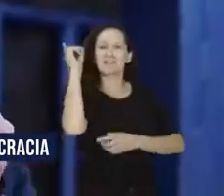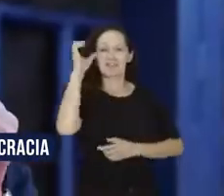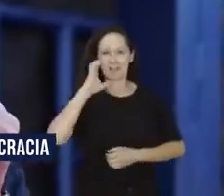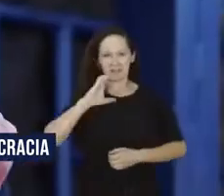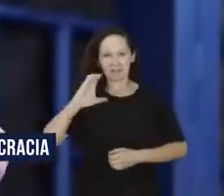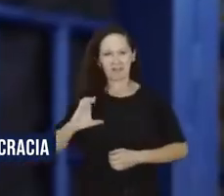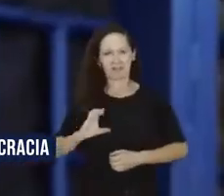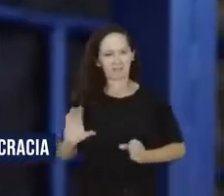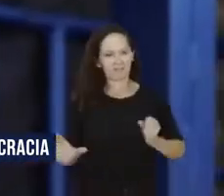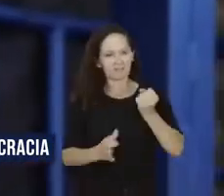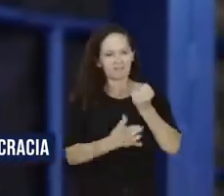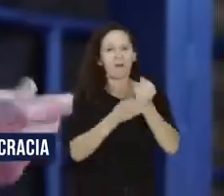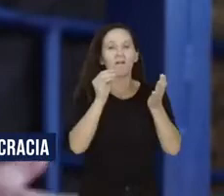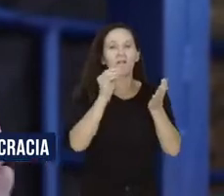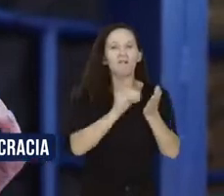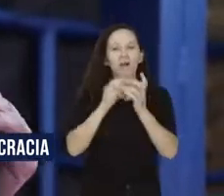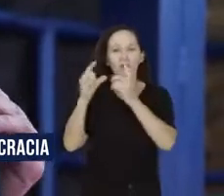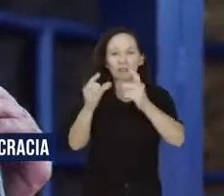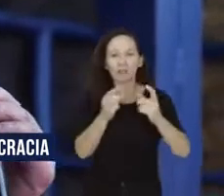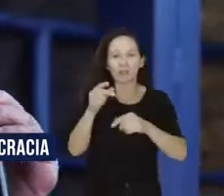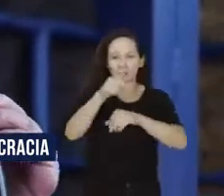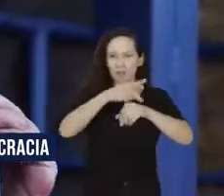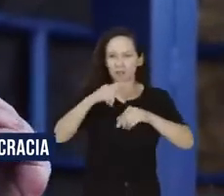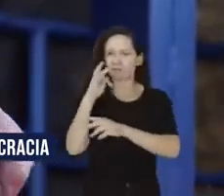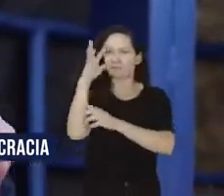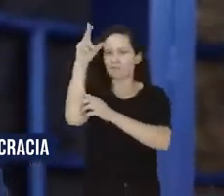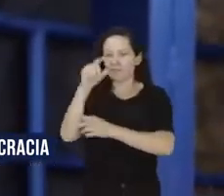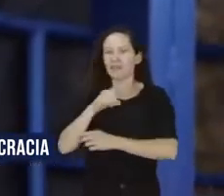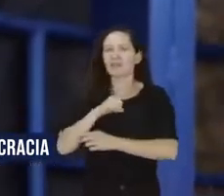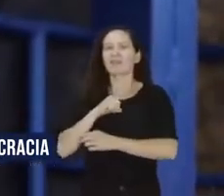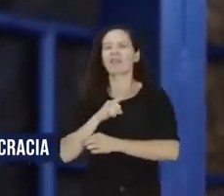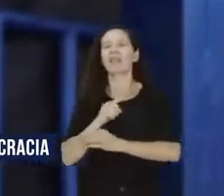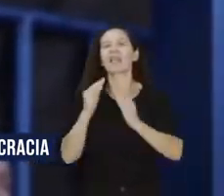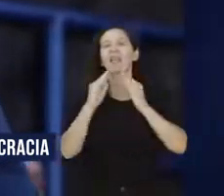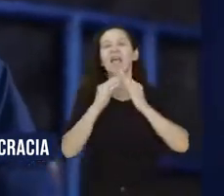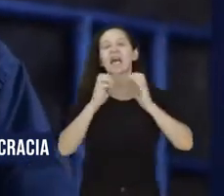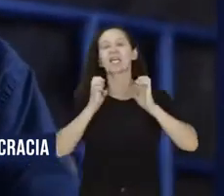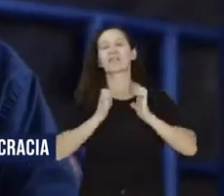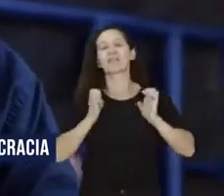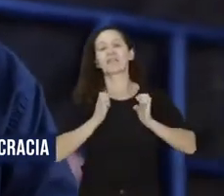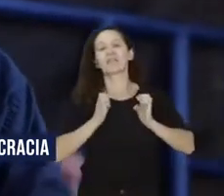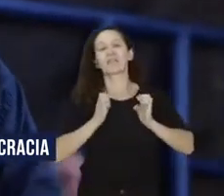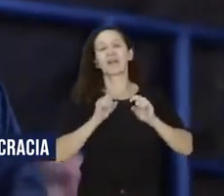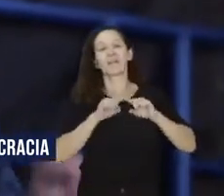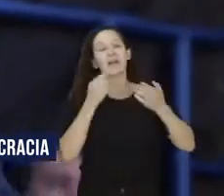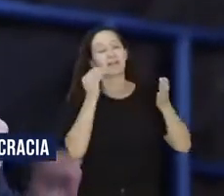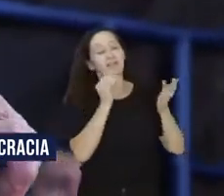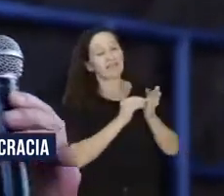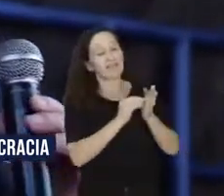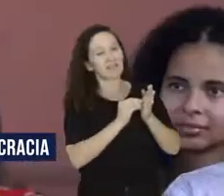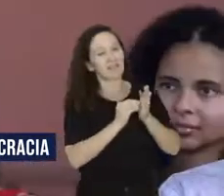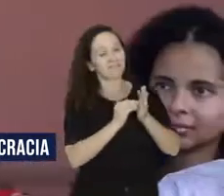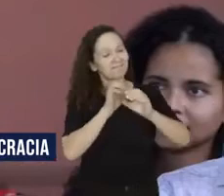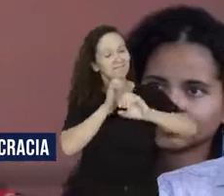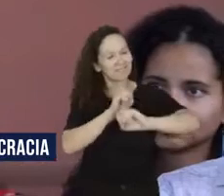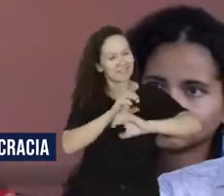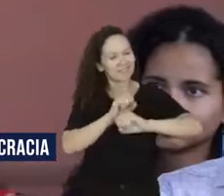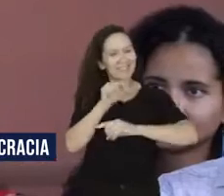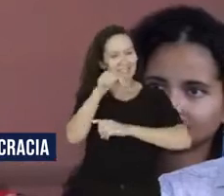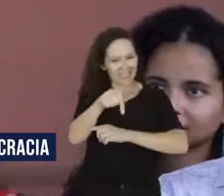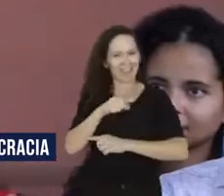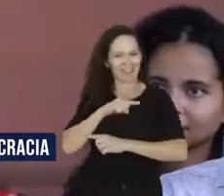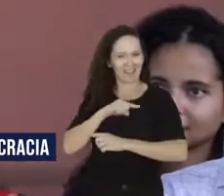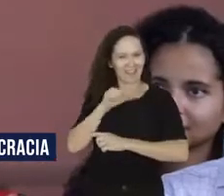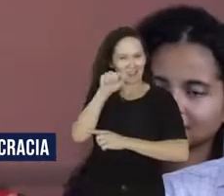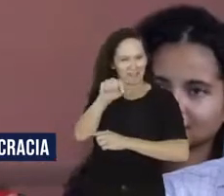lugares desse país, que tem muitas mansões. Tem a educação de qualidade, porque vocês são